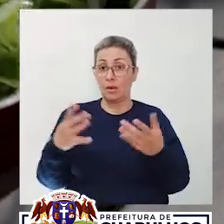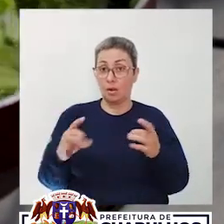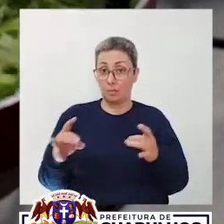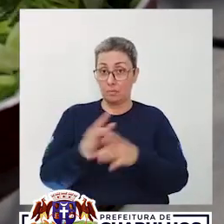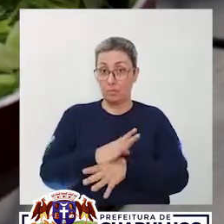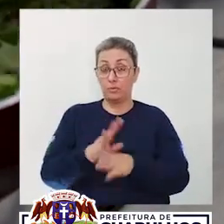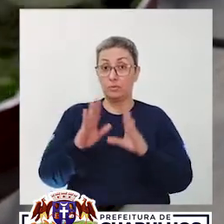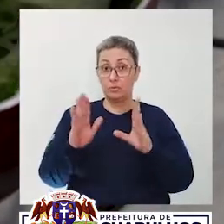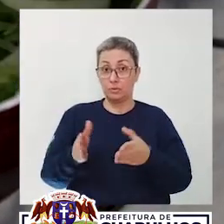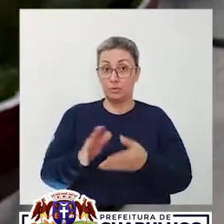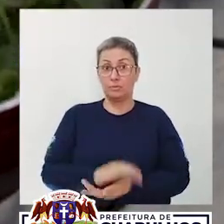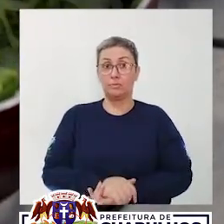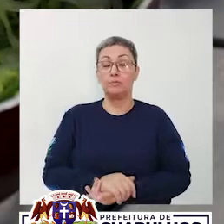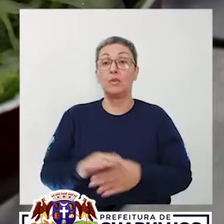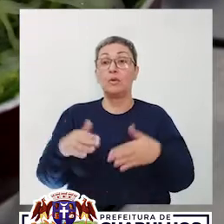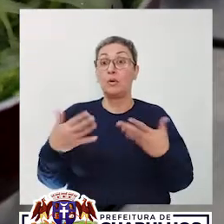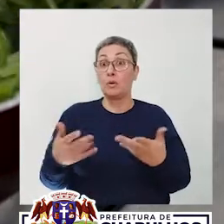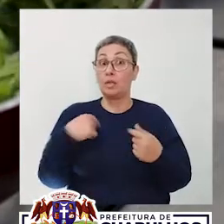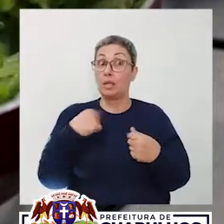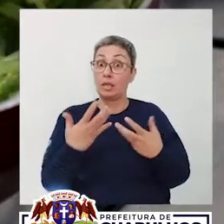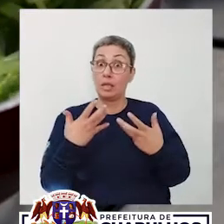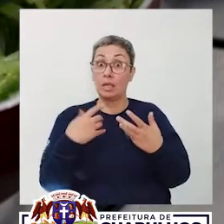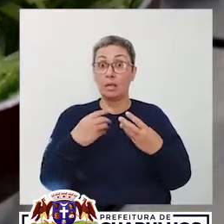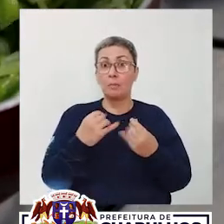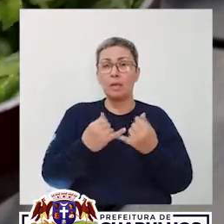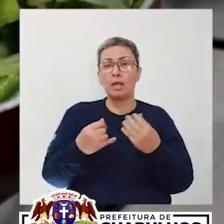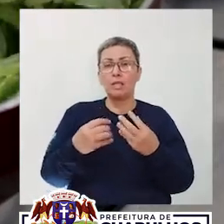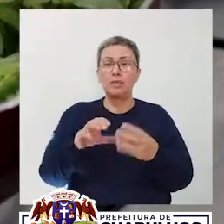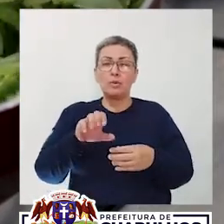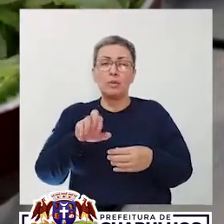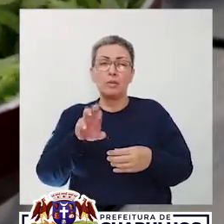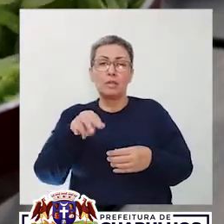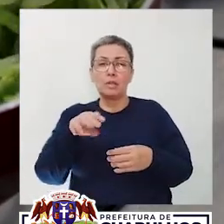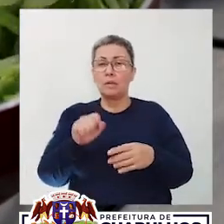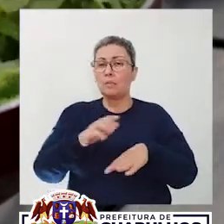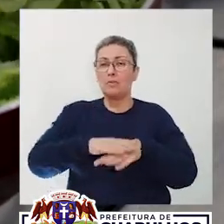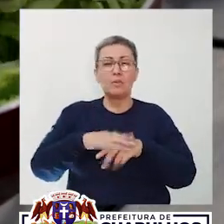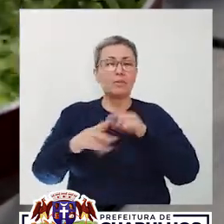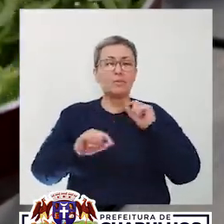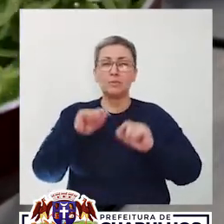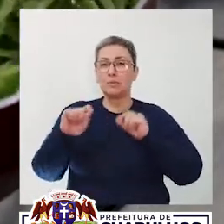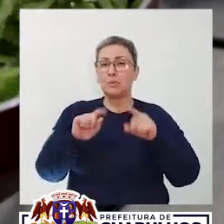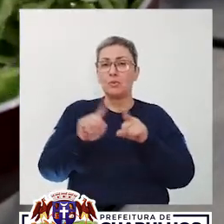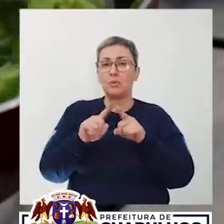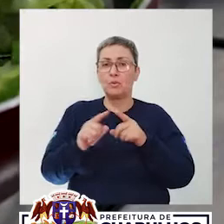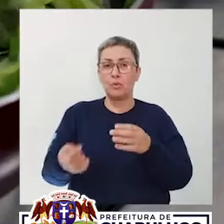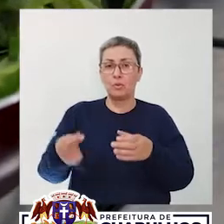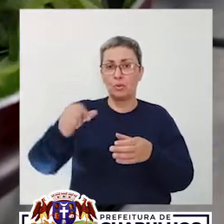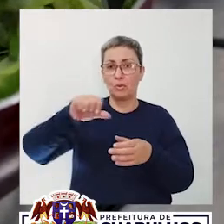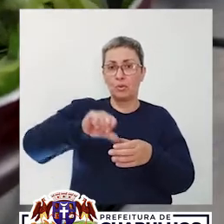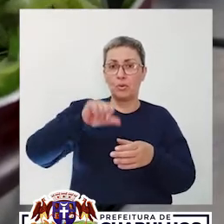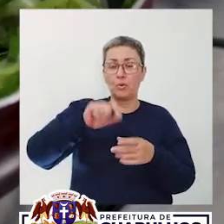E agora ele já tá pronto. Como eu quero ele um creme, então o que que eu vou fazer? Eu